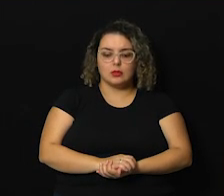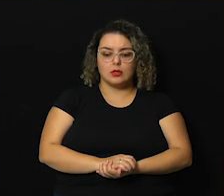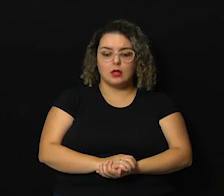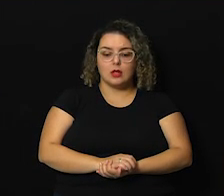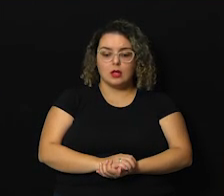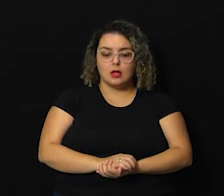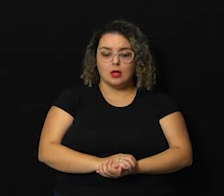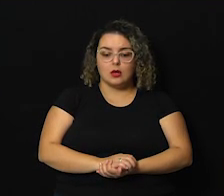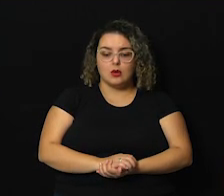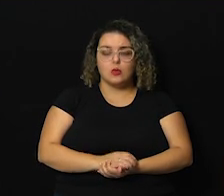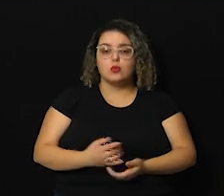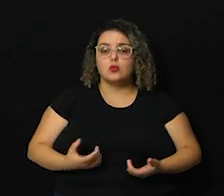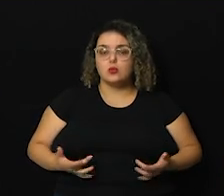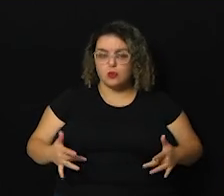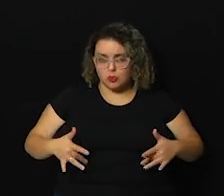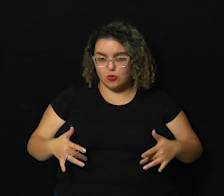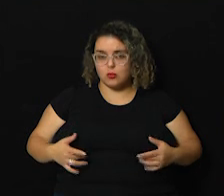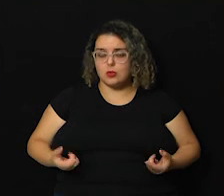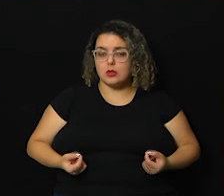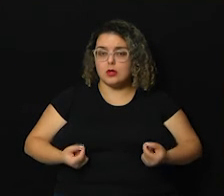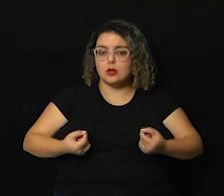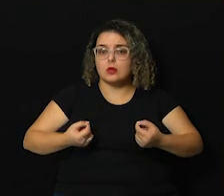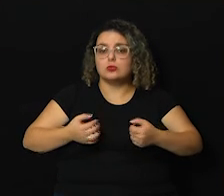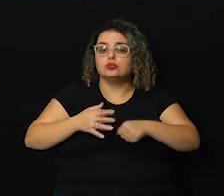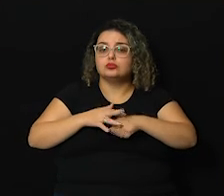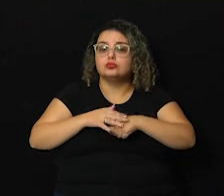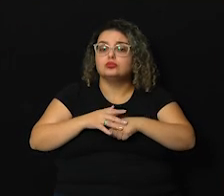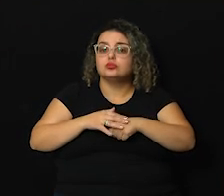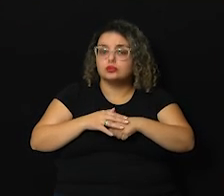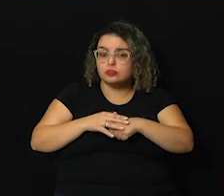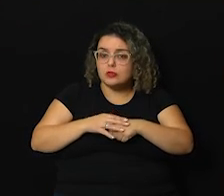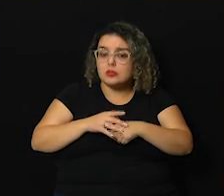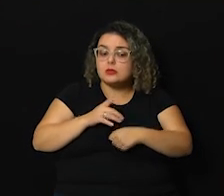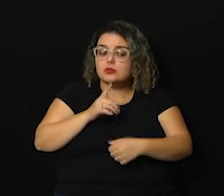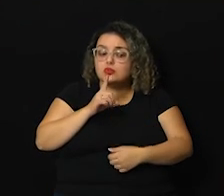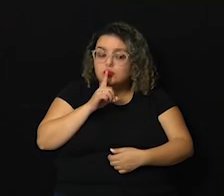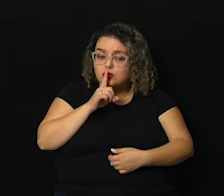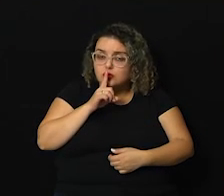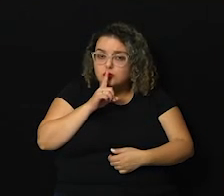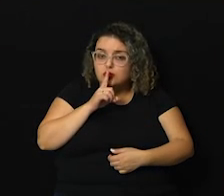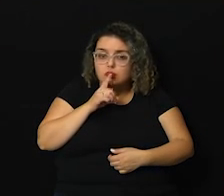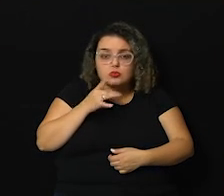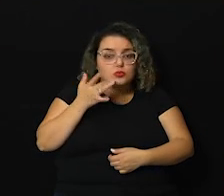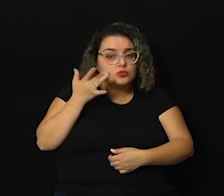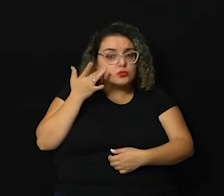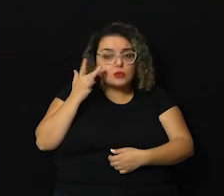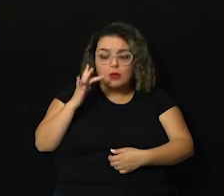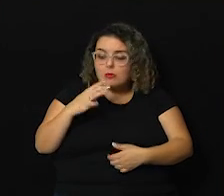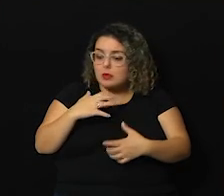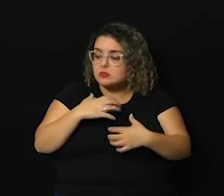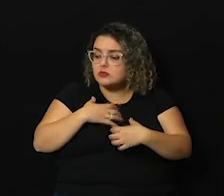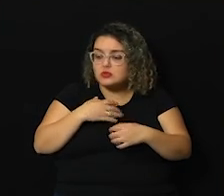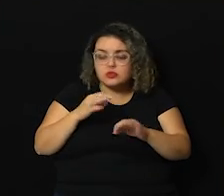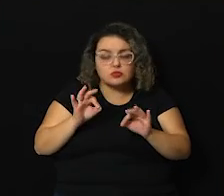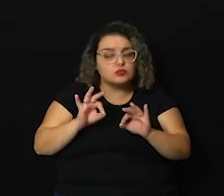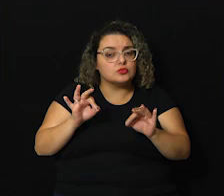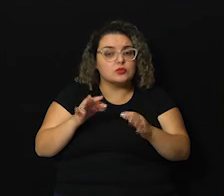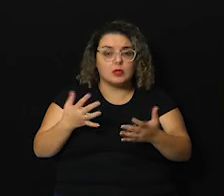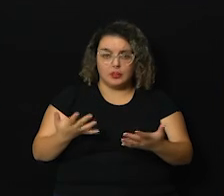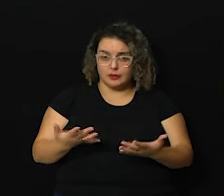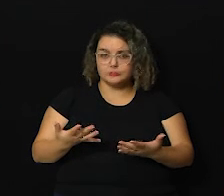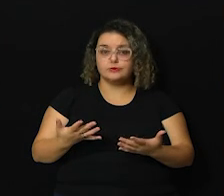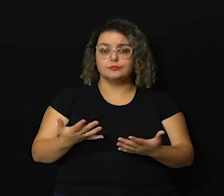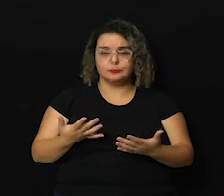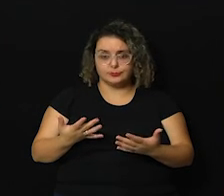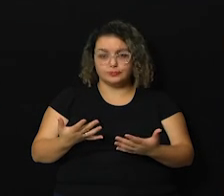silenciosos, como é o caso do nosso câncer renal, que é do mês Março Vermelho, que nós estamos falando, alertando sobre a existência desse tumor,